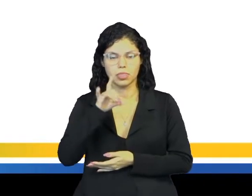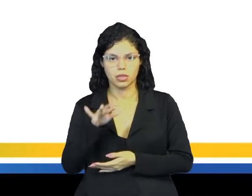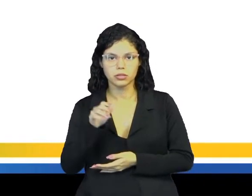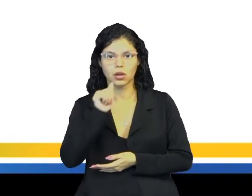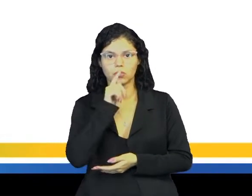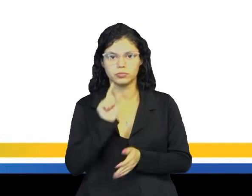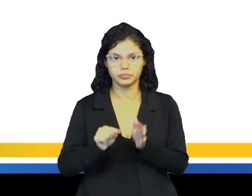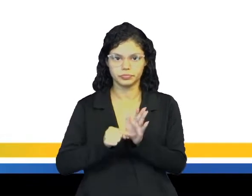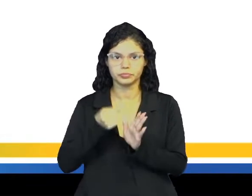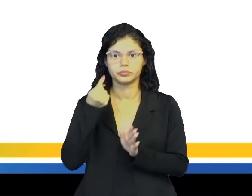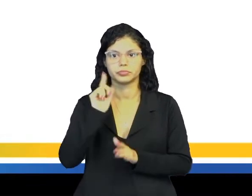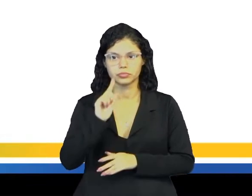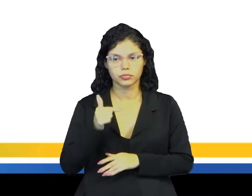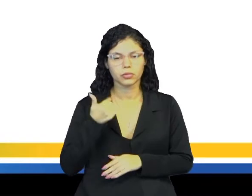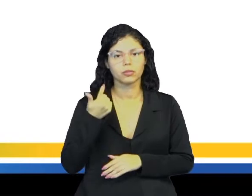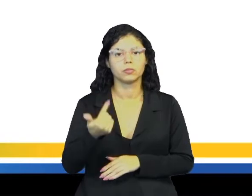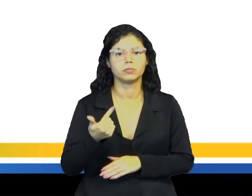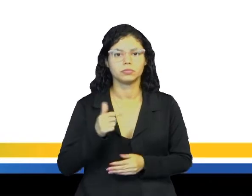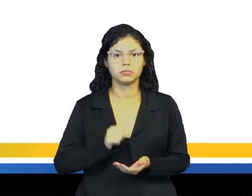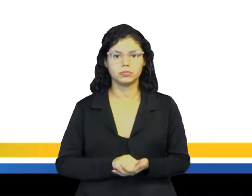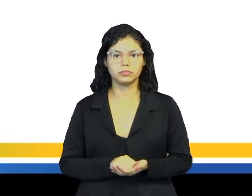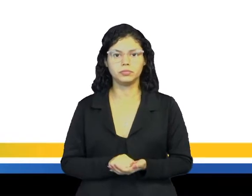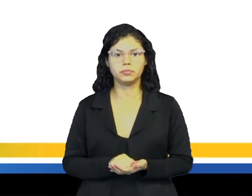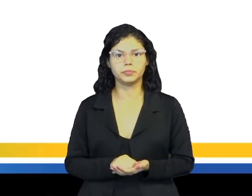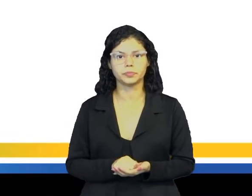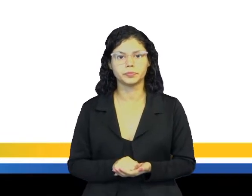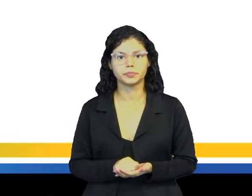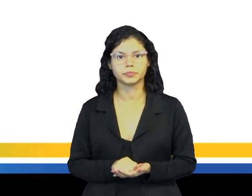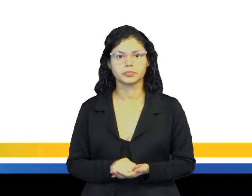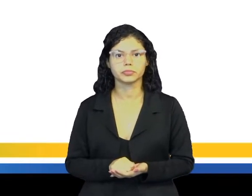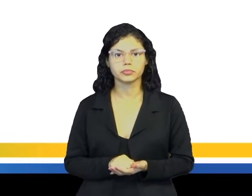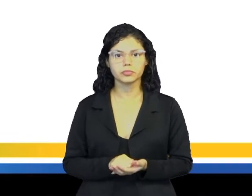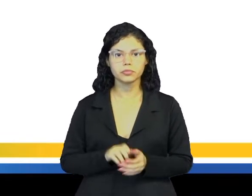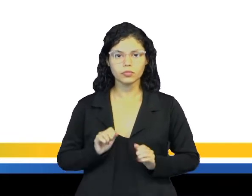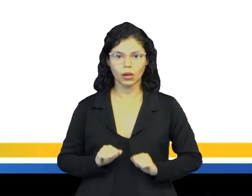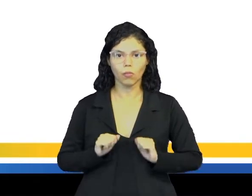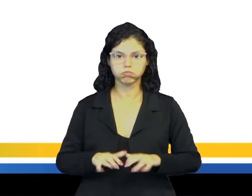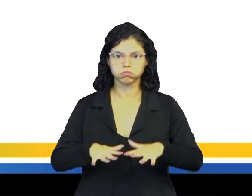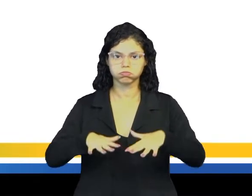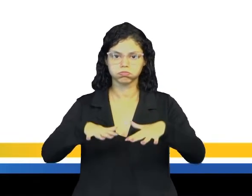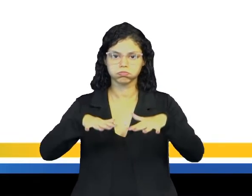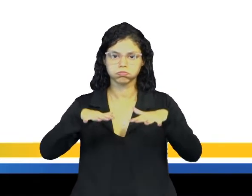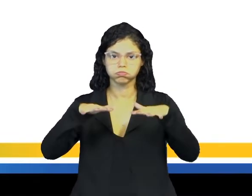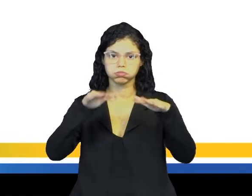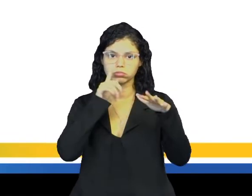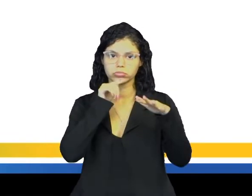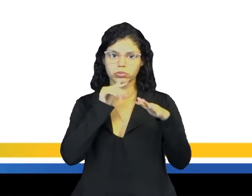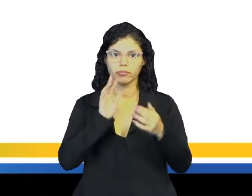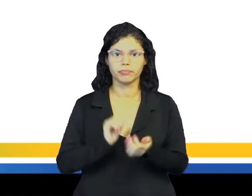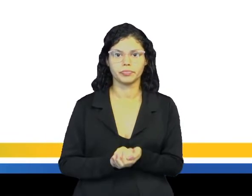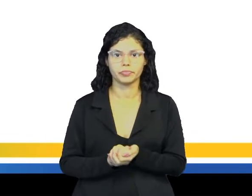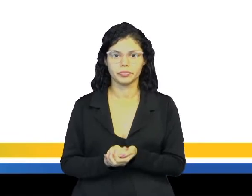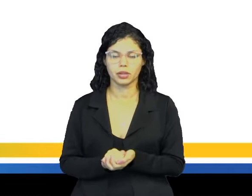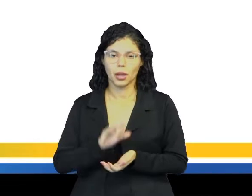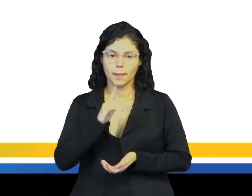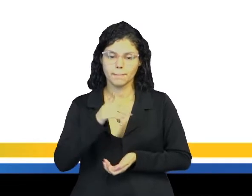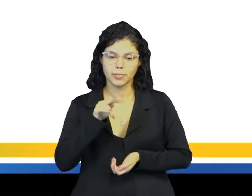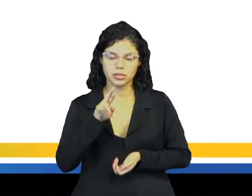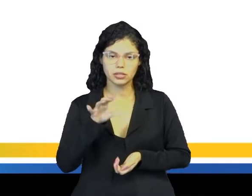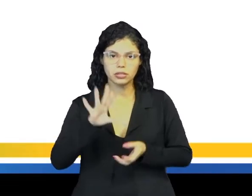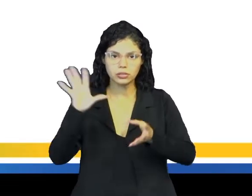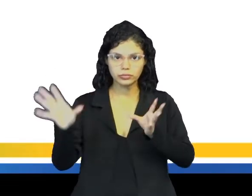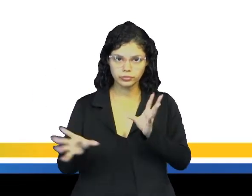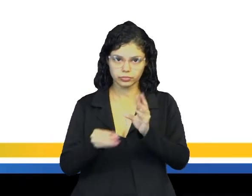pelo número 1. Depois que ela é retirada do seu manancial, ela é acumulada em algumas espécies de piscina. E lá